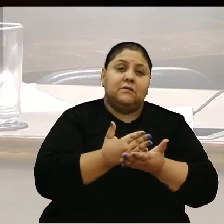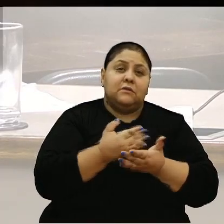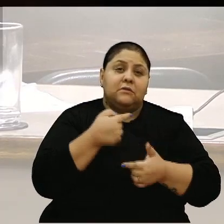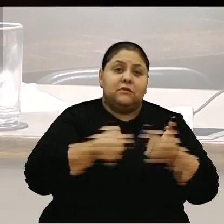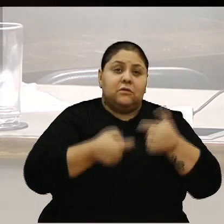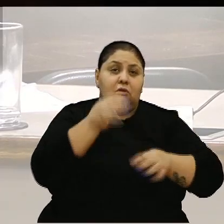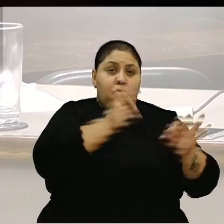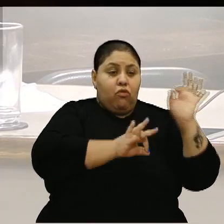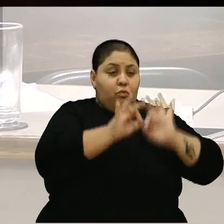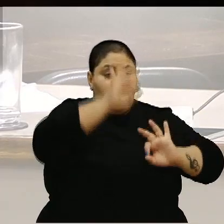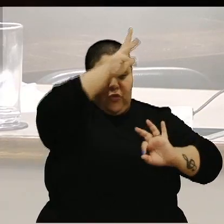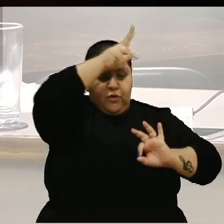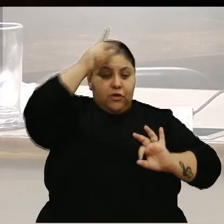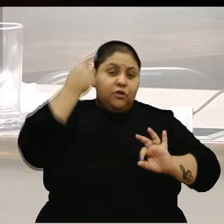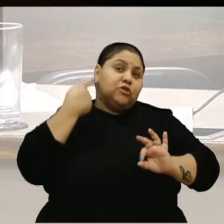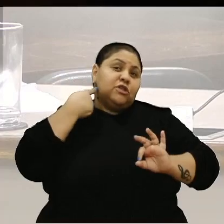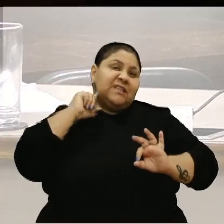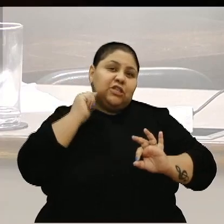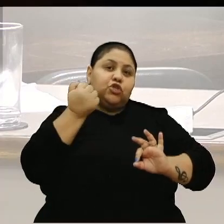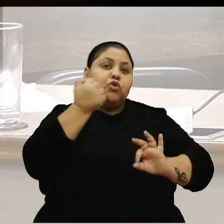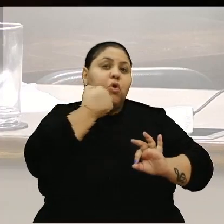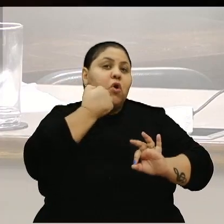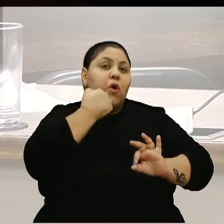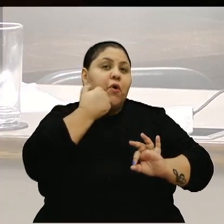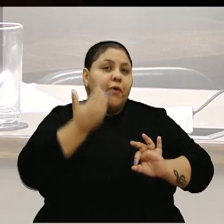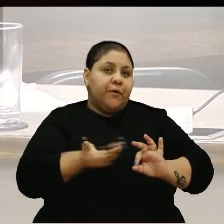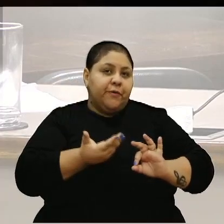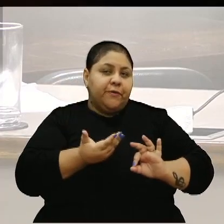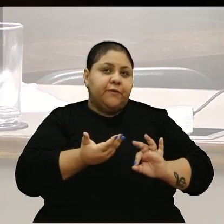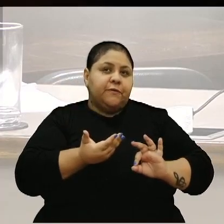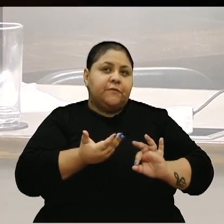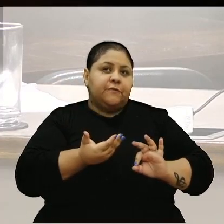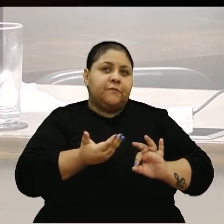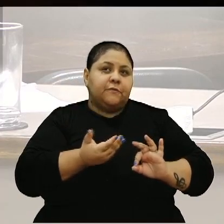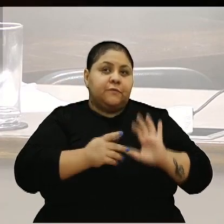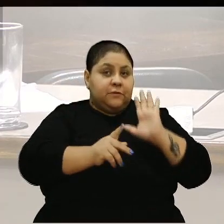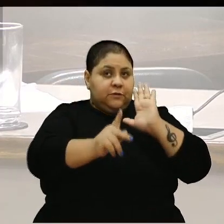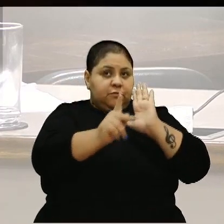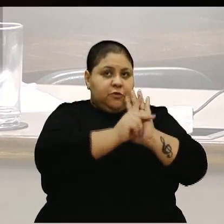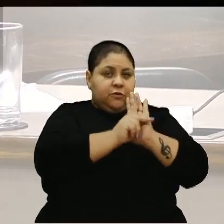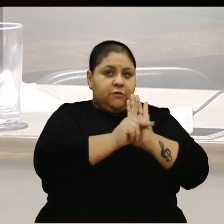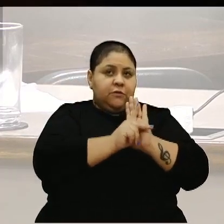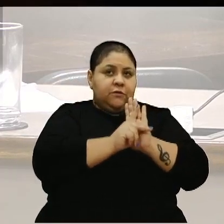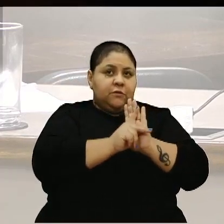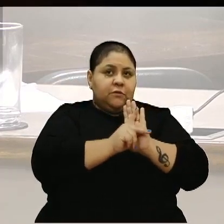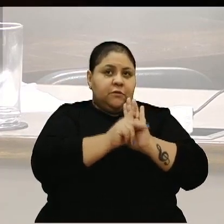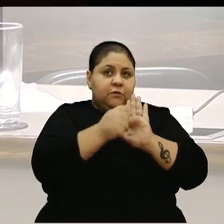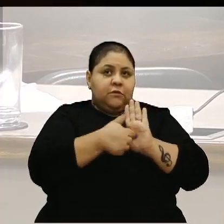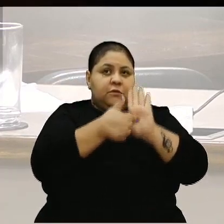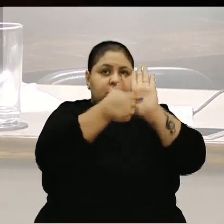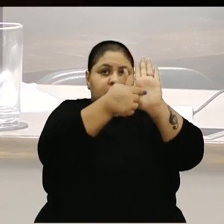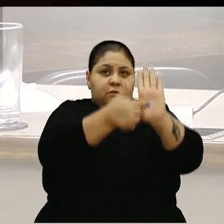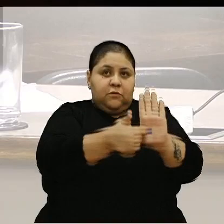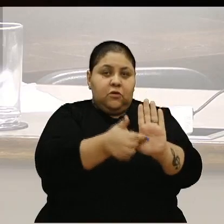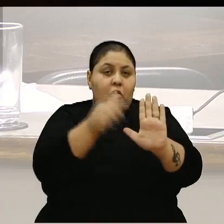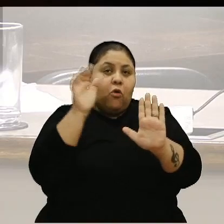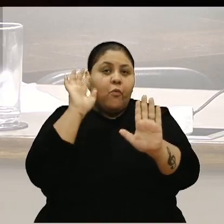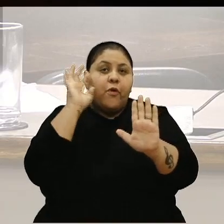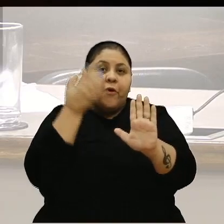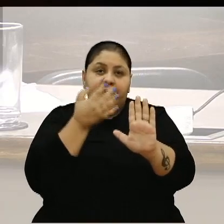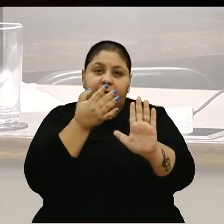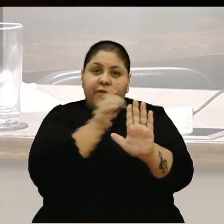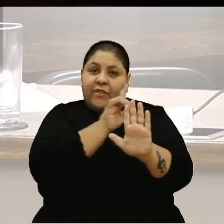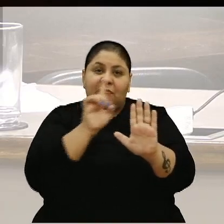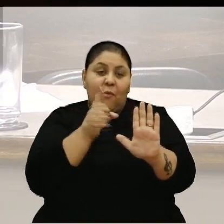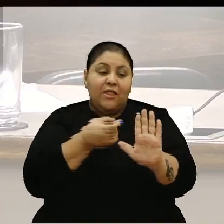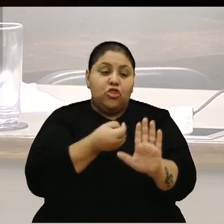Municipal de Resíduos Sólidos. Oportunamente uma declaração de líder, Partido Novo. Esse projeto do senhor, que o senhor está apresentando aqui como solução, não é